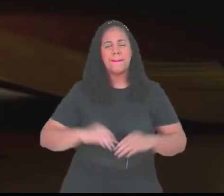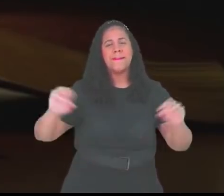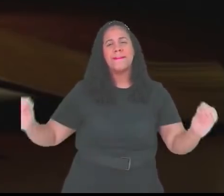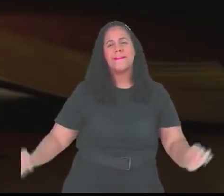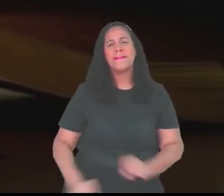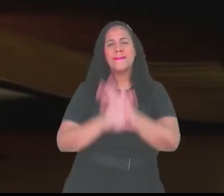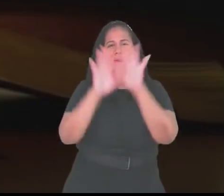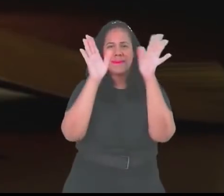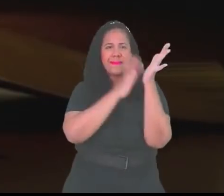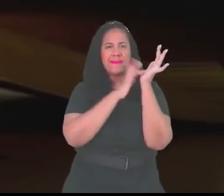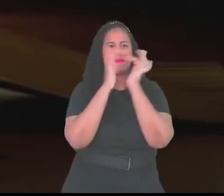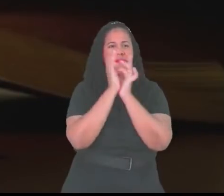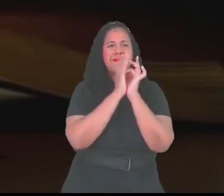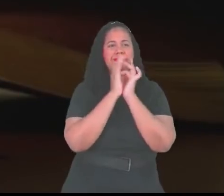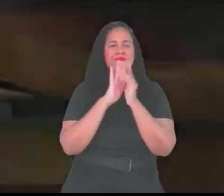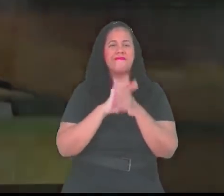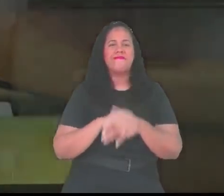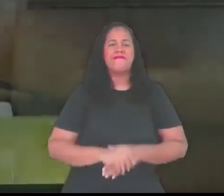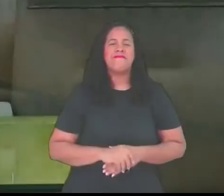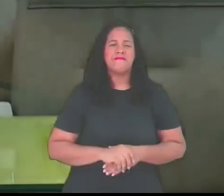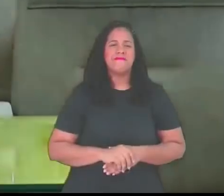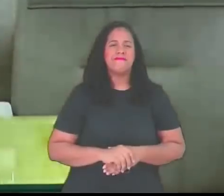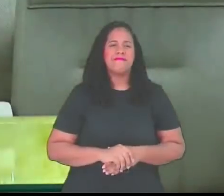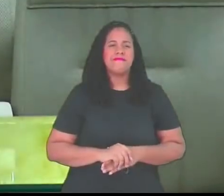Glória a Jesus.